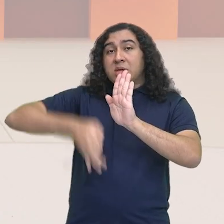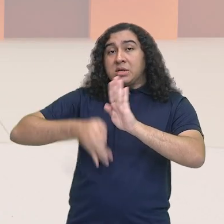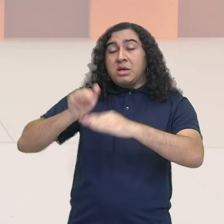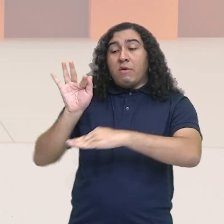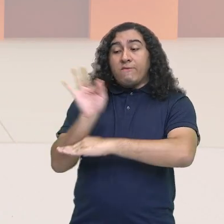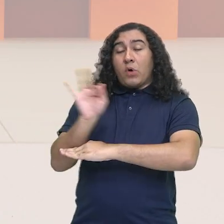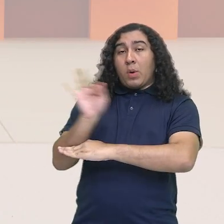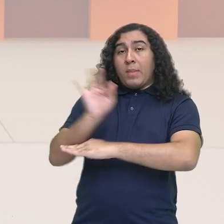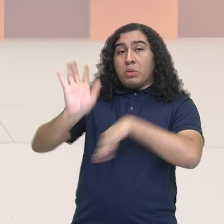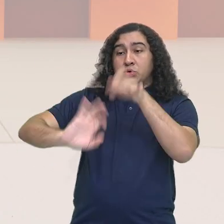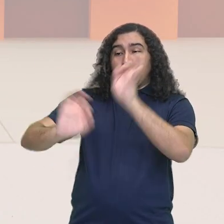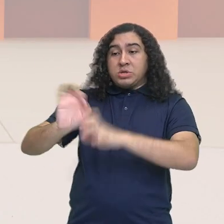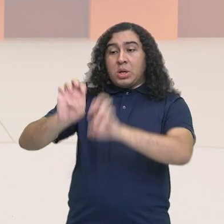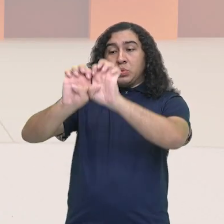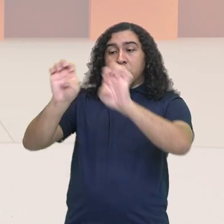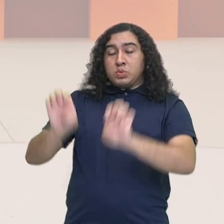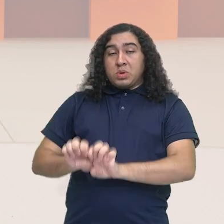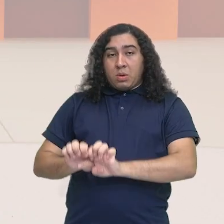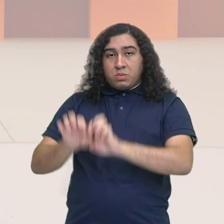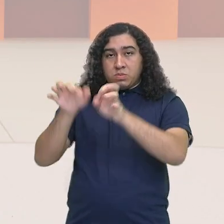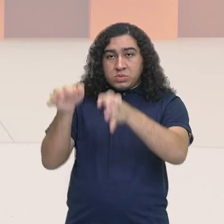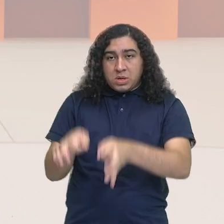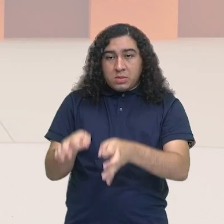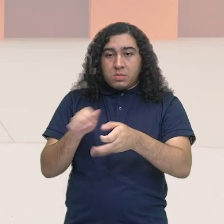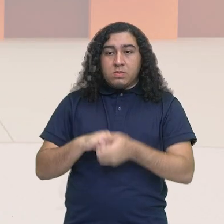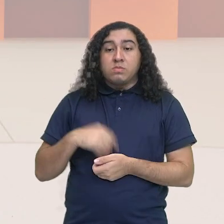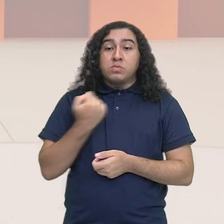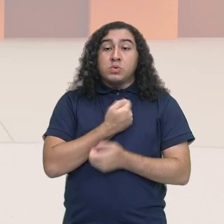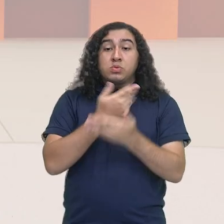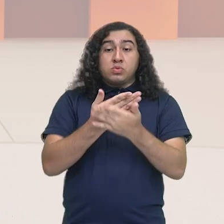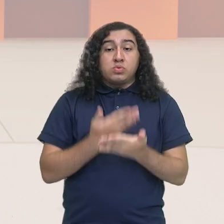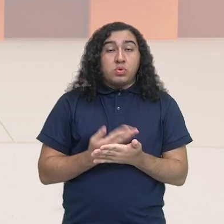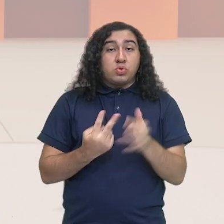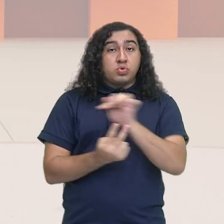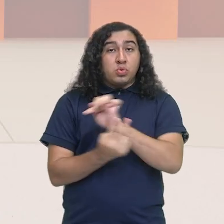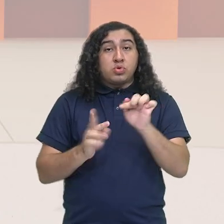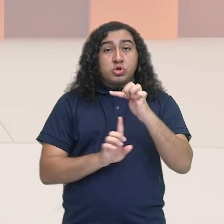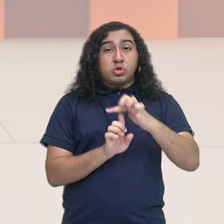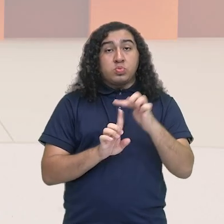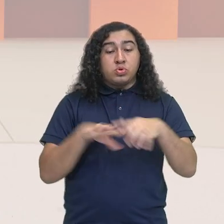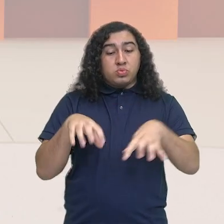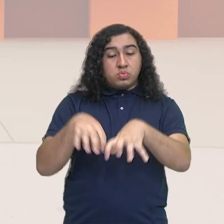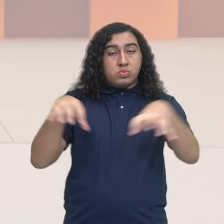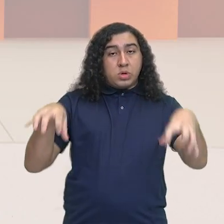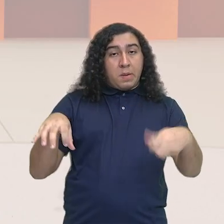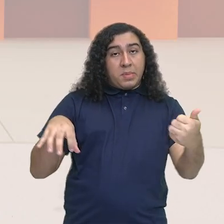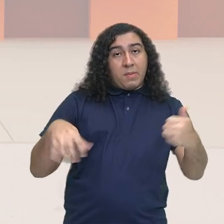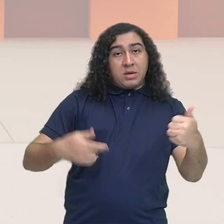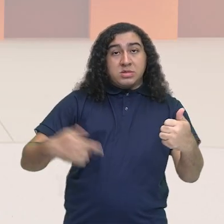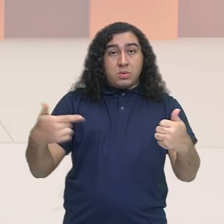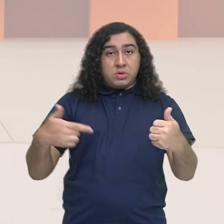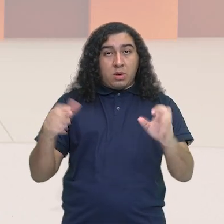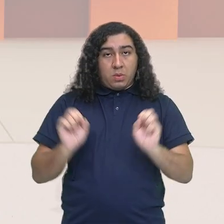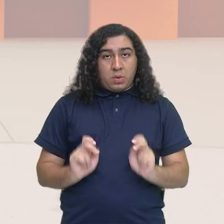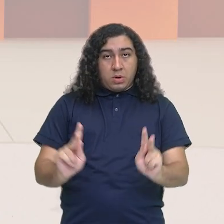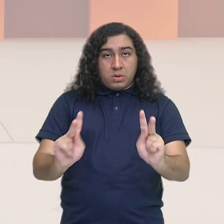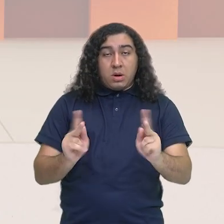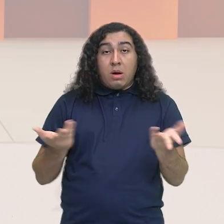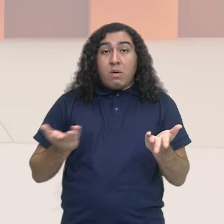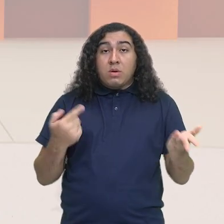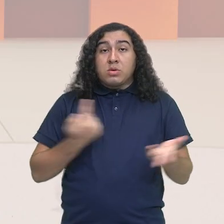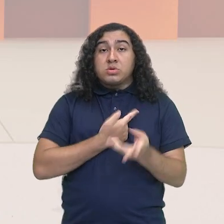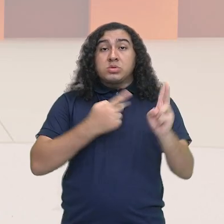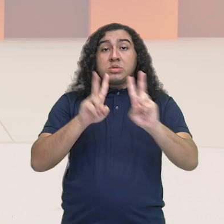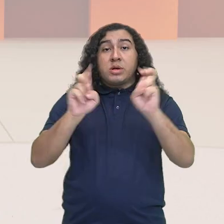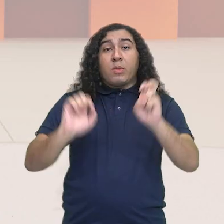de organização. Então, aí nós vimos os dois tipos de grupos primários e grupos secundários. E agora nós vamos